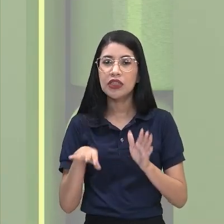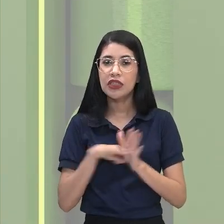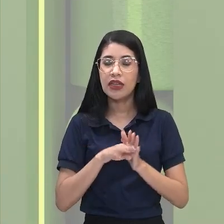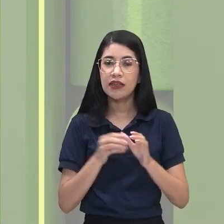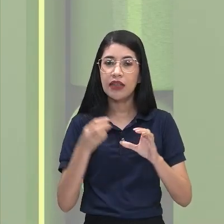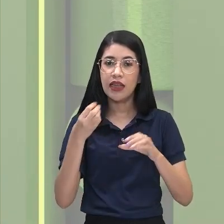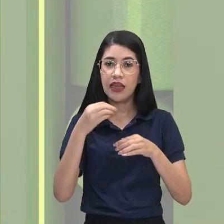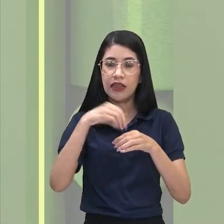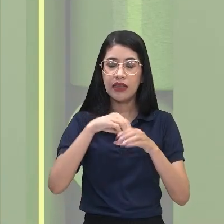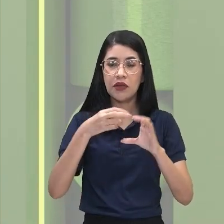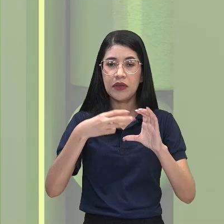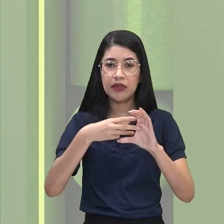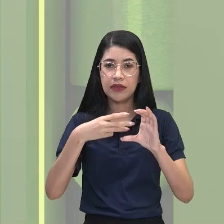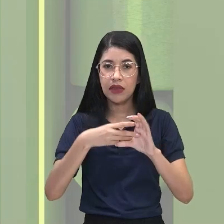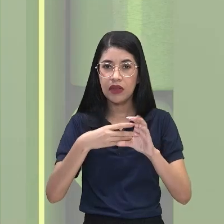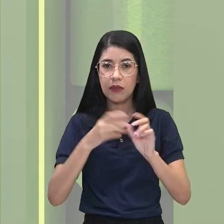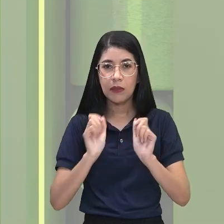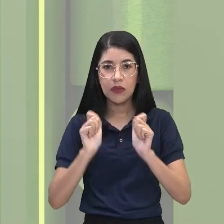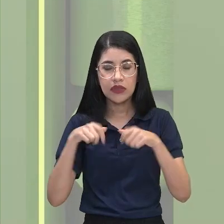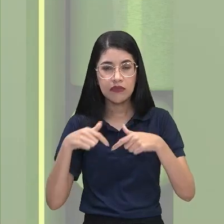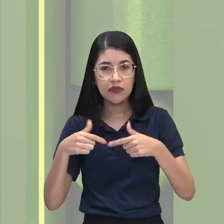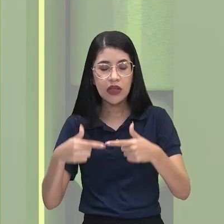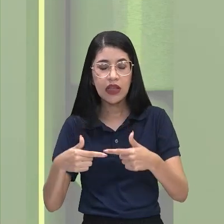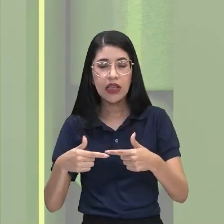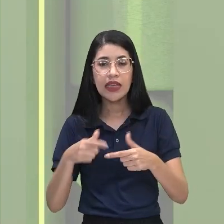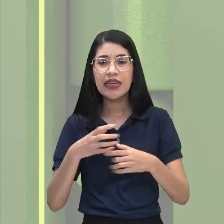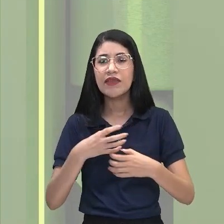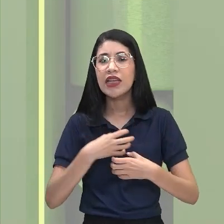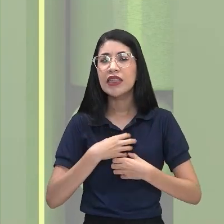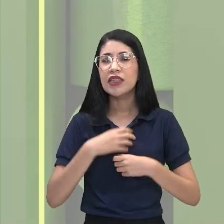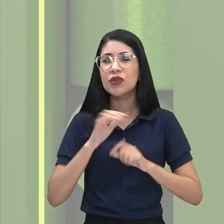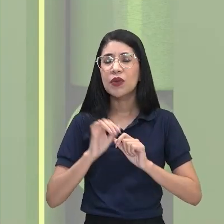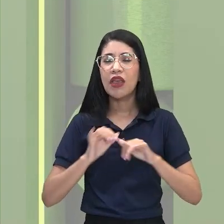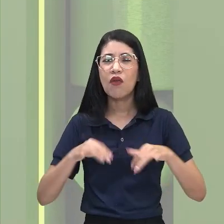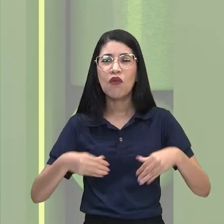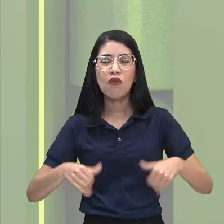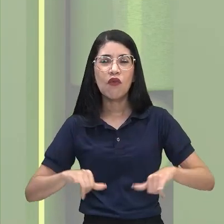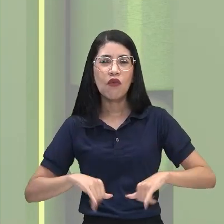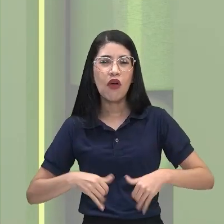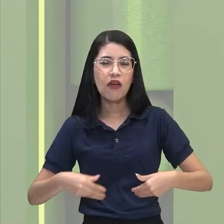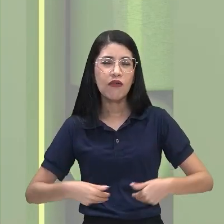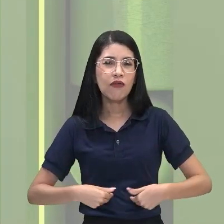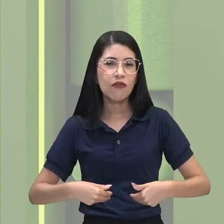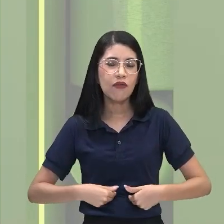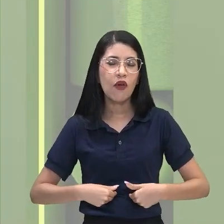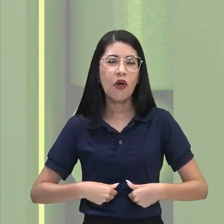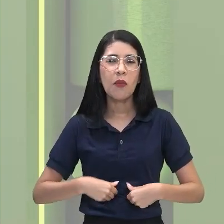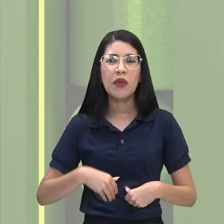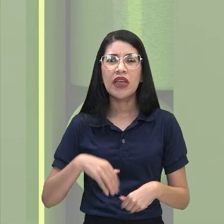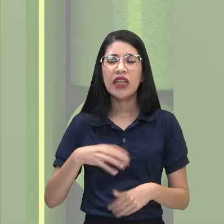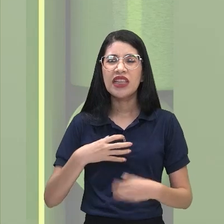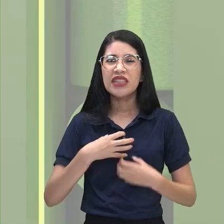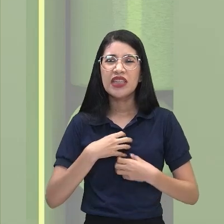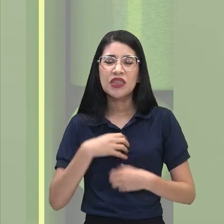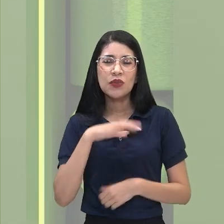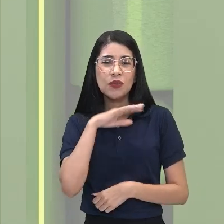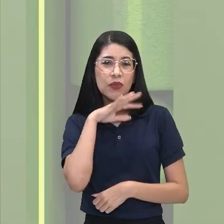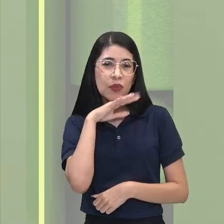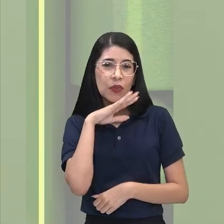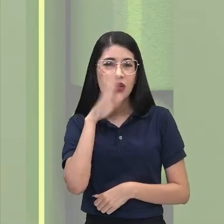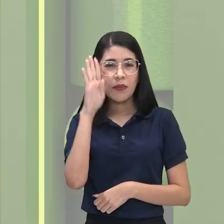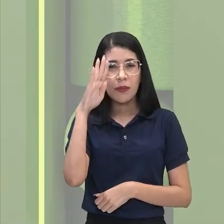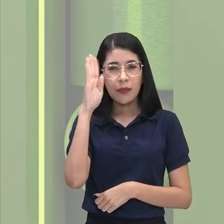seu funcionamento normal, e aí você vai ficar com fome, vai ficar com mal-estar. É só para dar um exemplo do